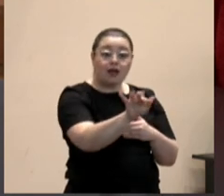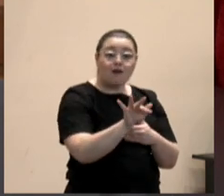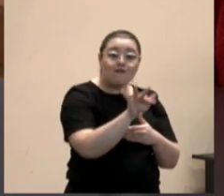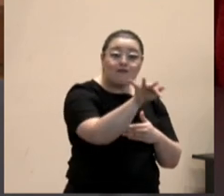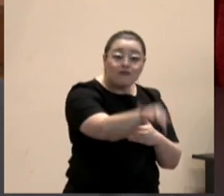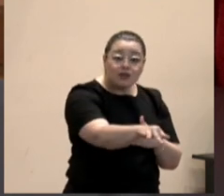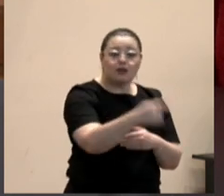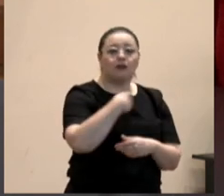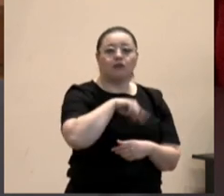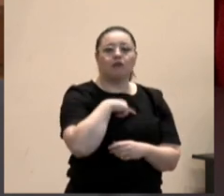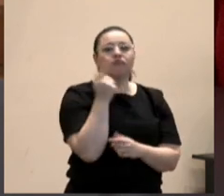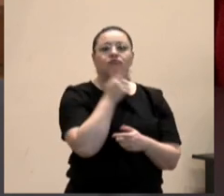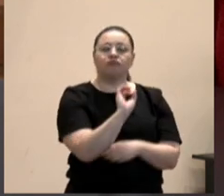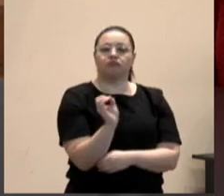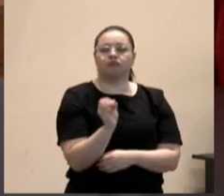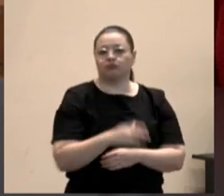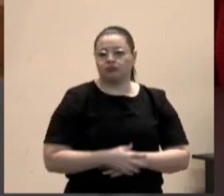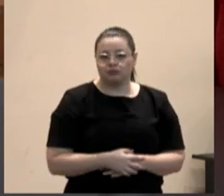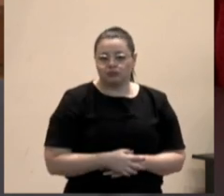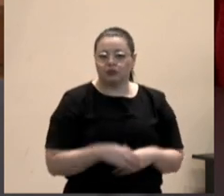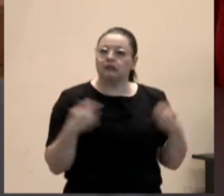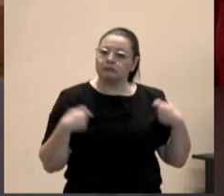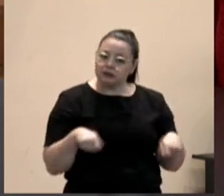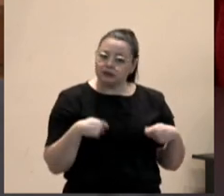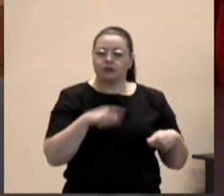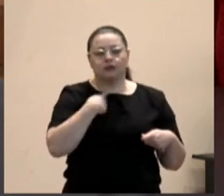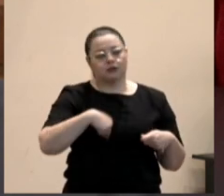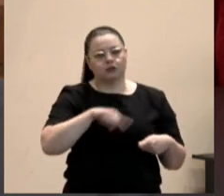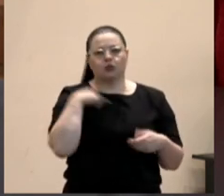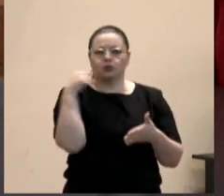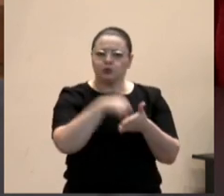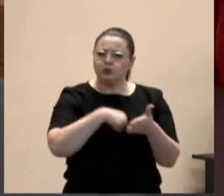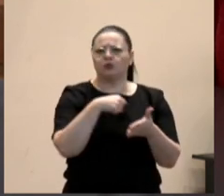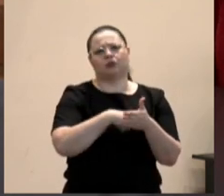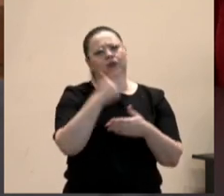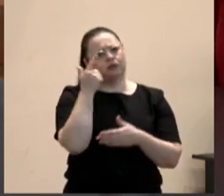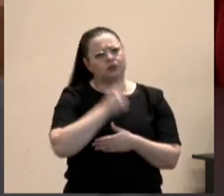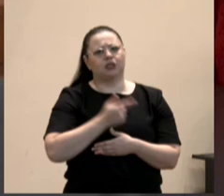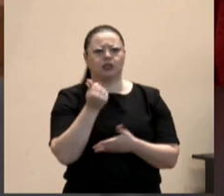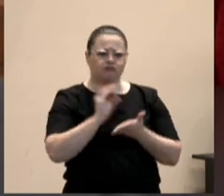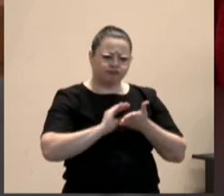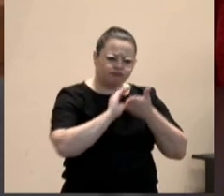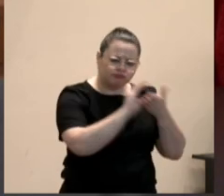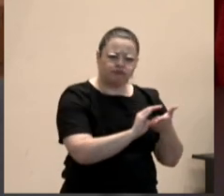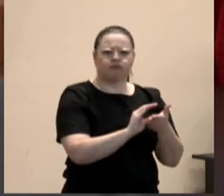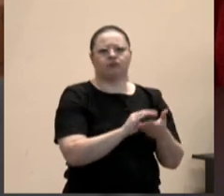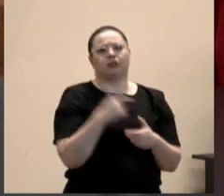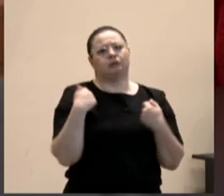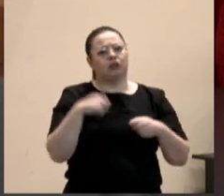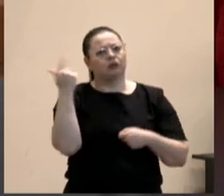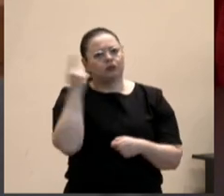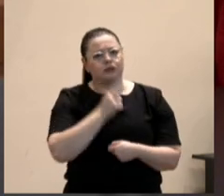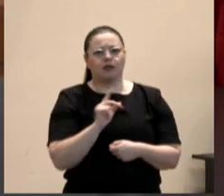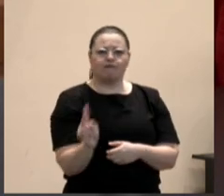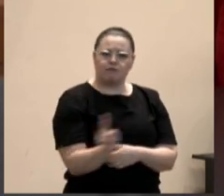atingimos metas. Vamos fazer essa luta para atingir meta no financiamento, metas na valorização e metas